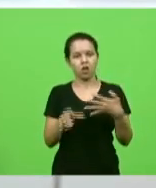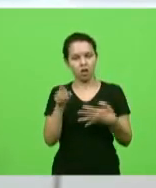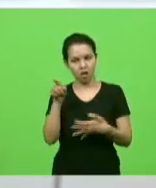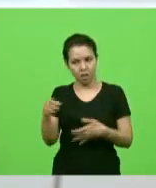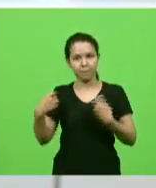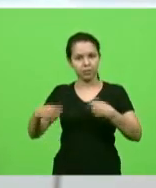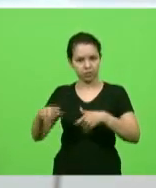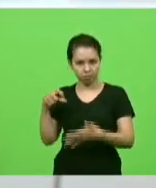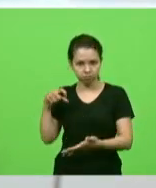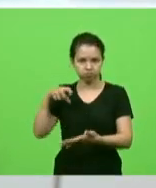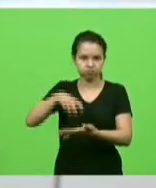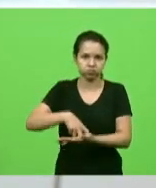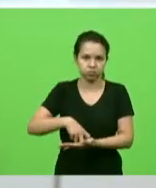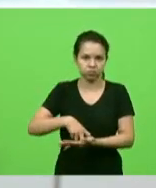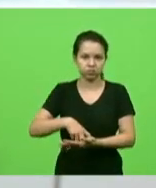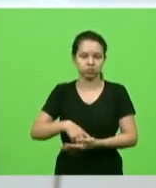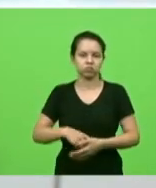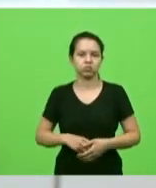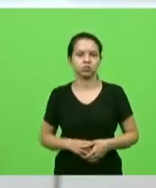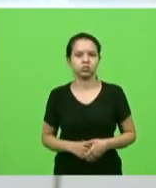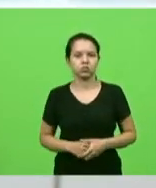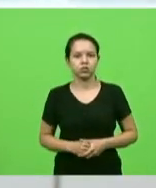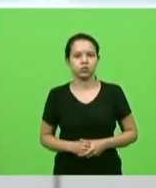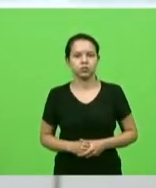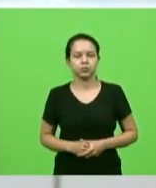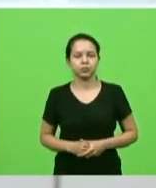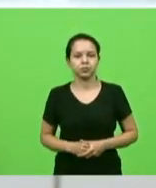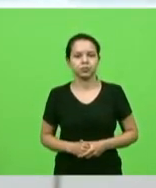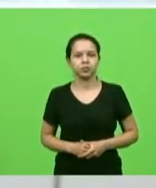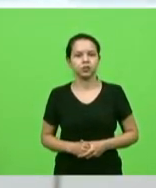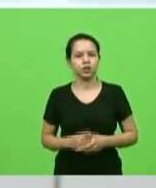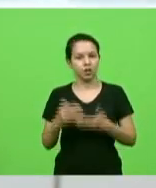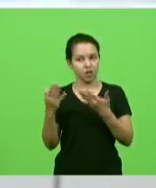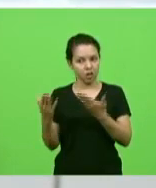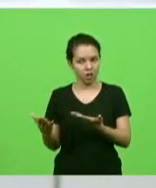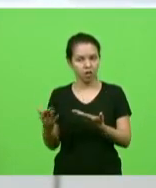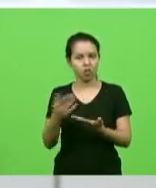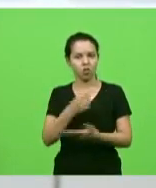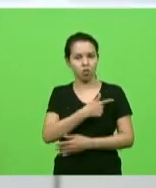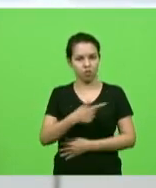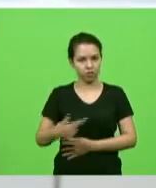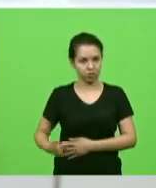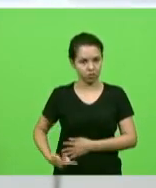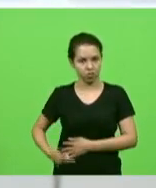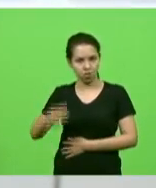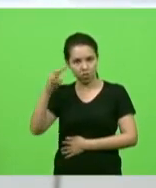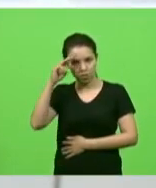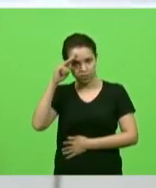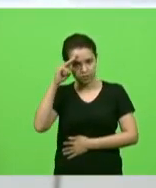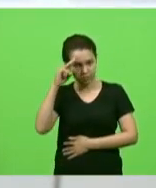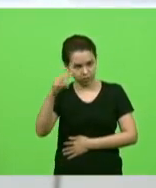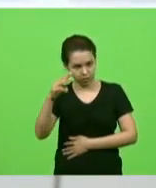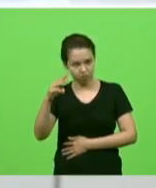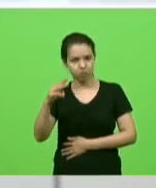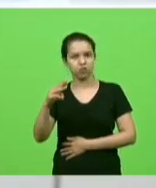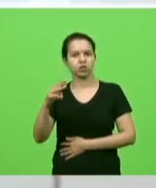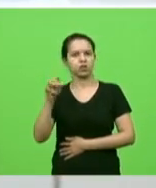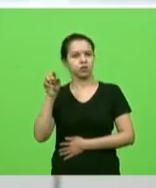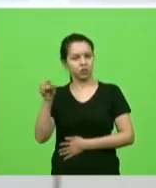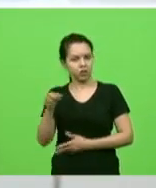reprimenda político-administrativa evidente que a postura do governador em razão de suas responsabilidades